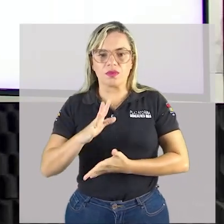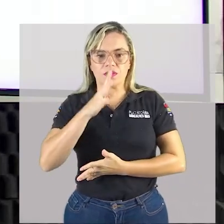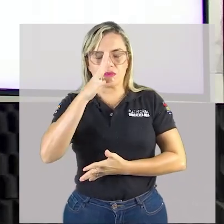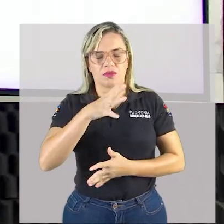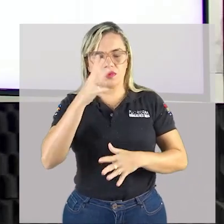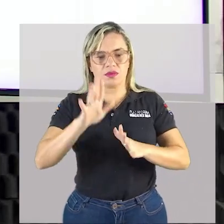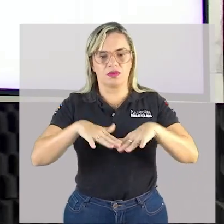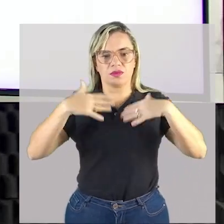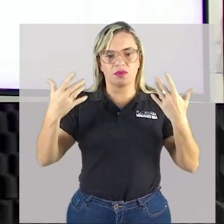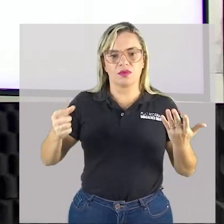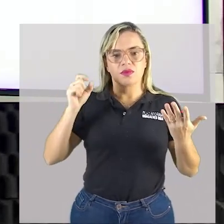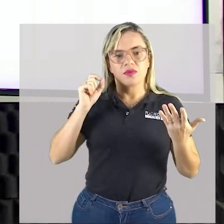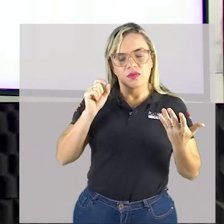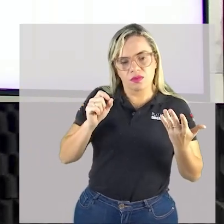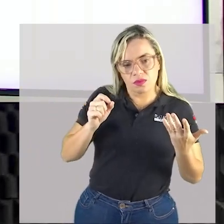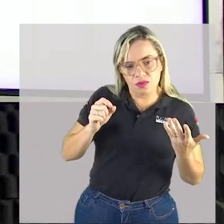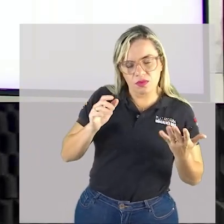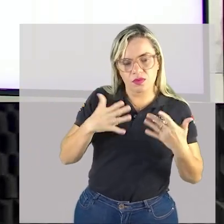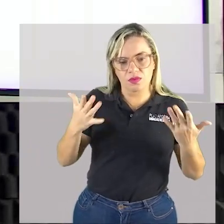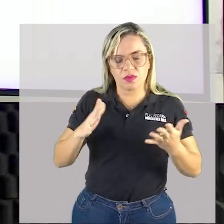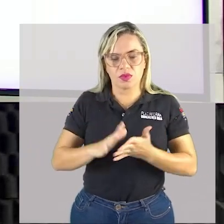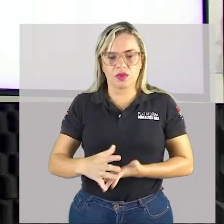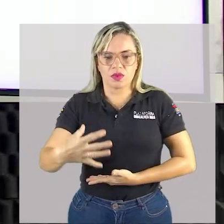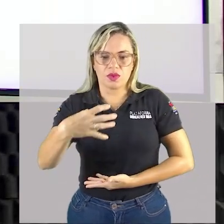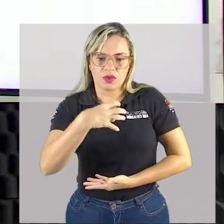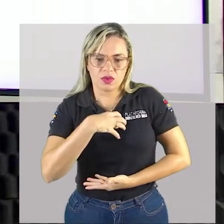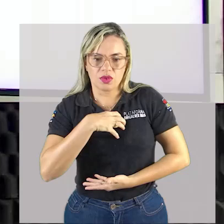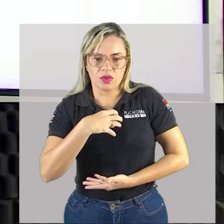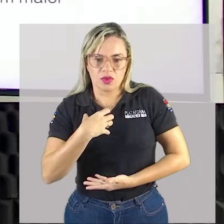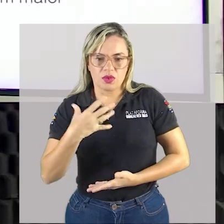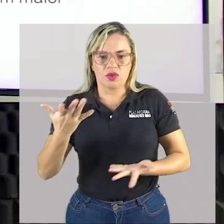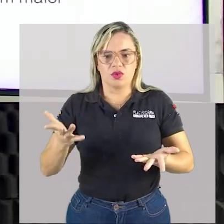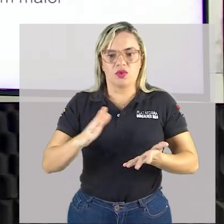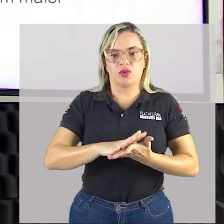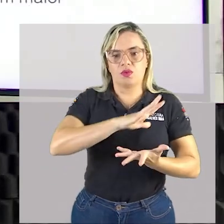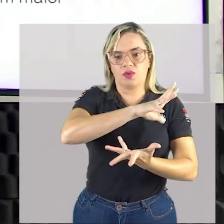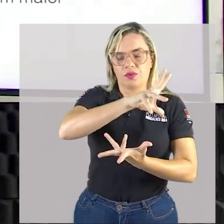está aqui passando, né, por ele.